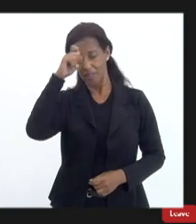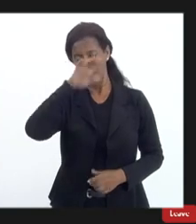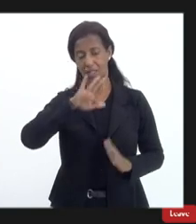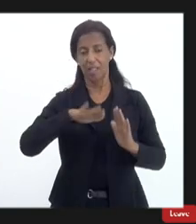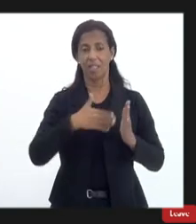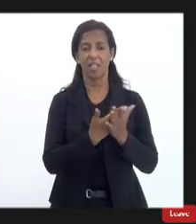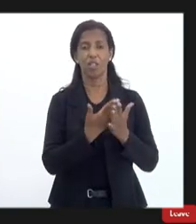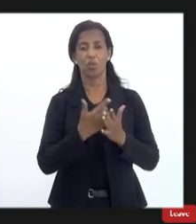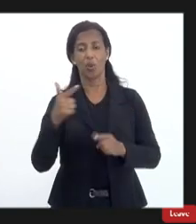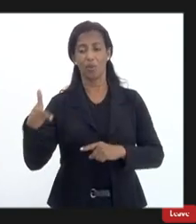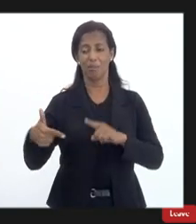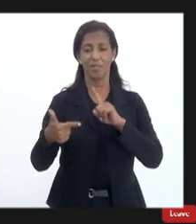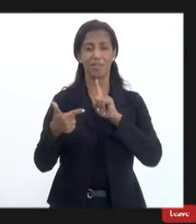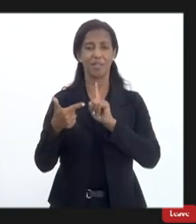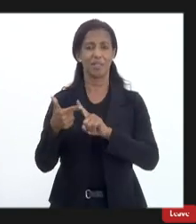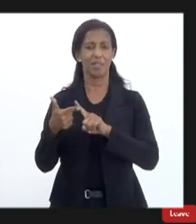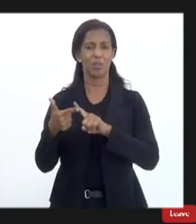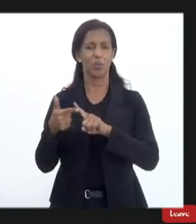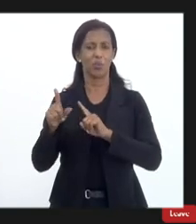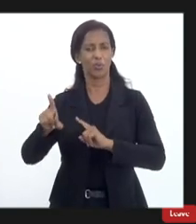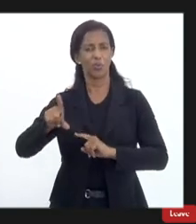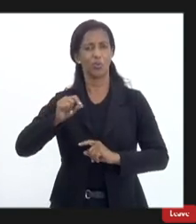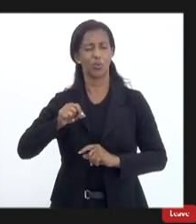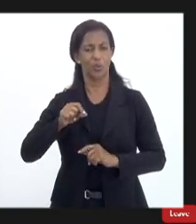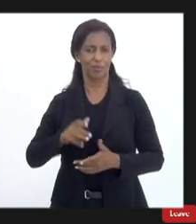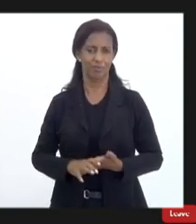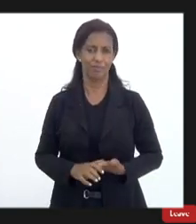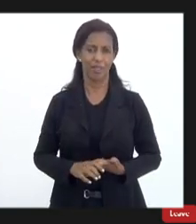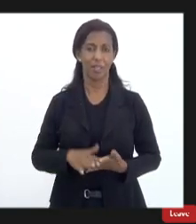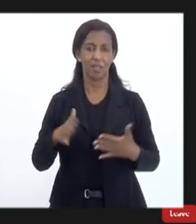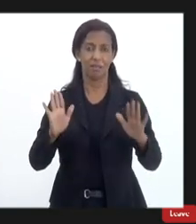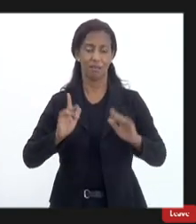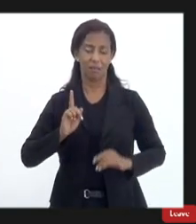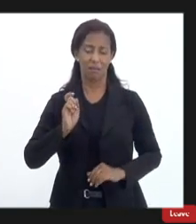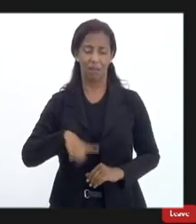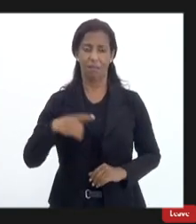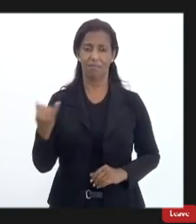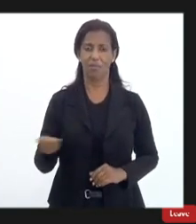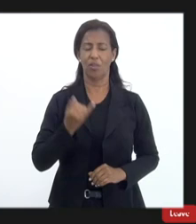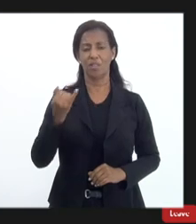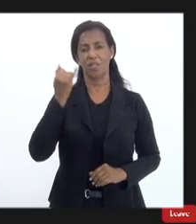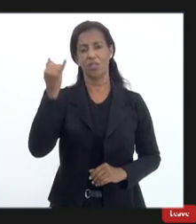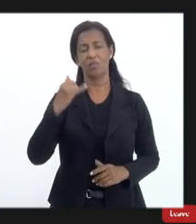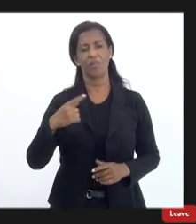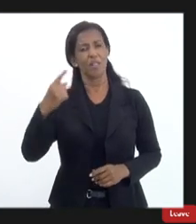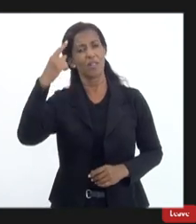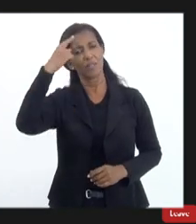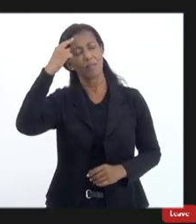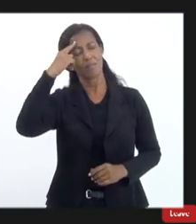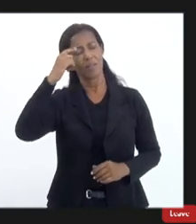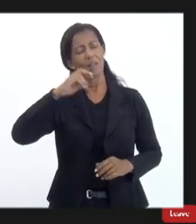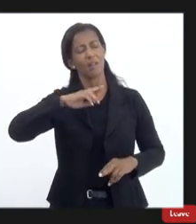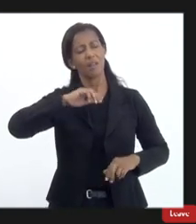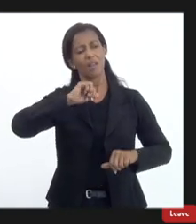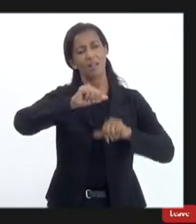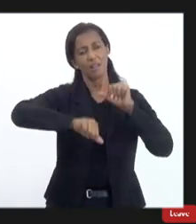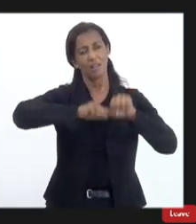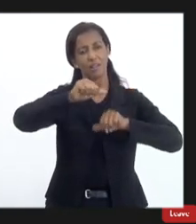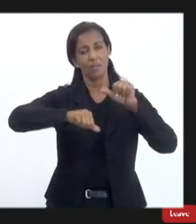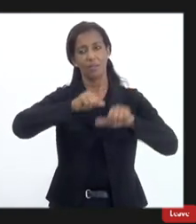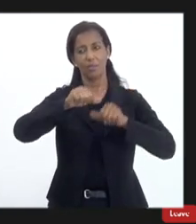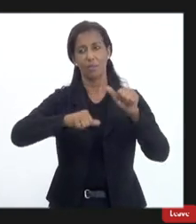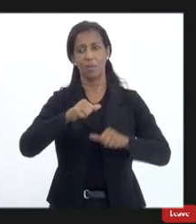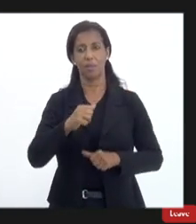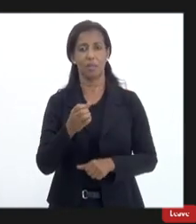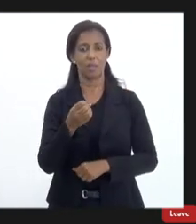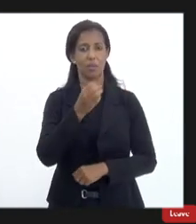né, uma segunda opção nesse cenário. Então, é muito importante também, talvez mais do que pensar a reforma do ensino médio, de que forma